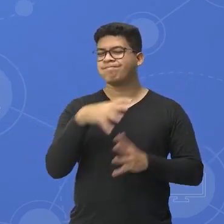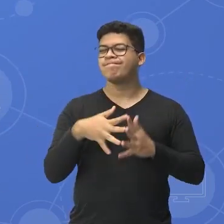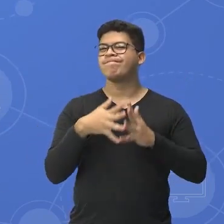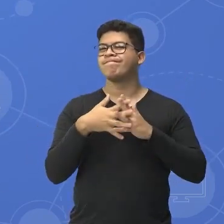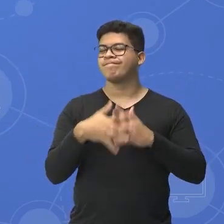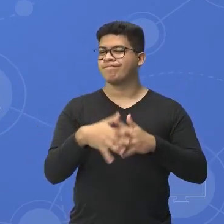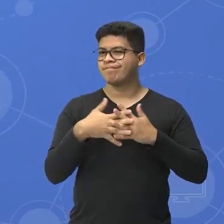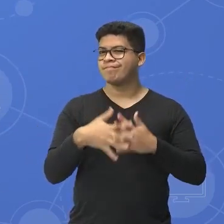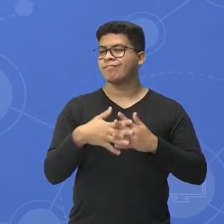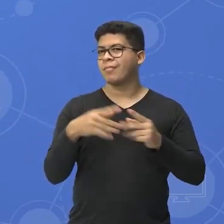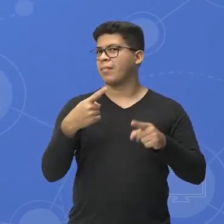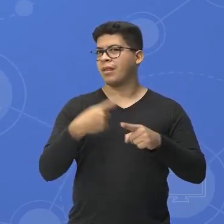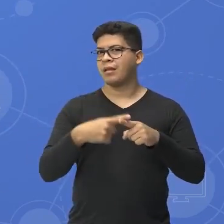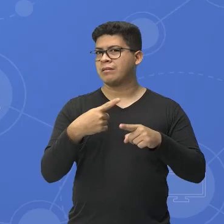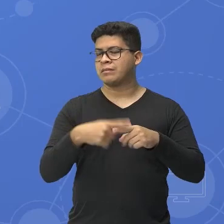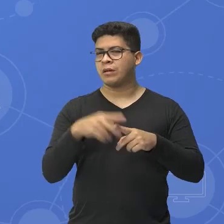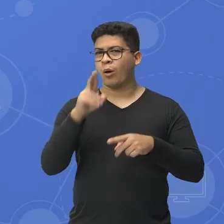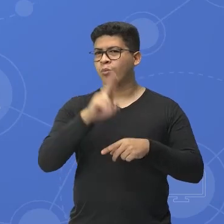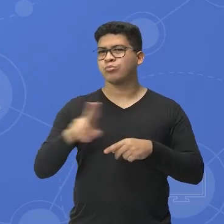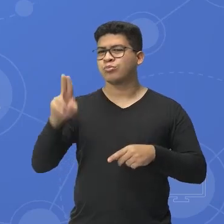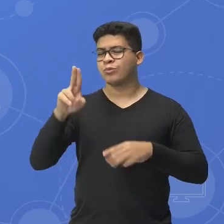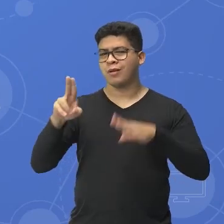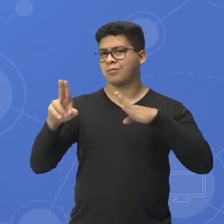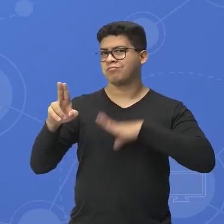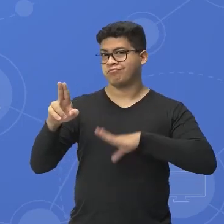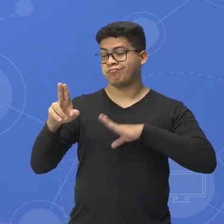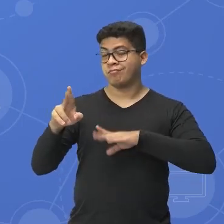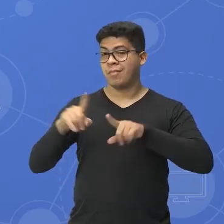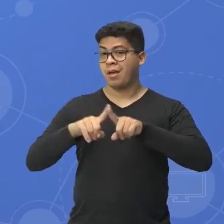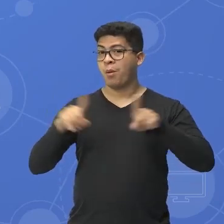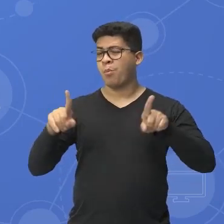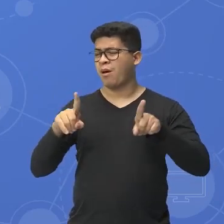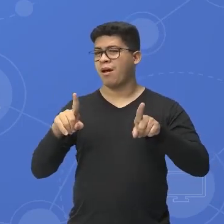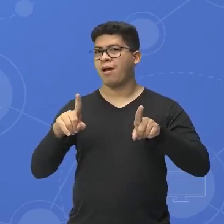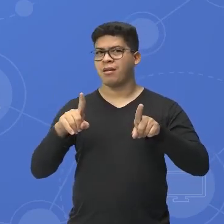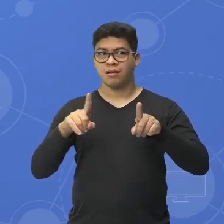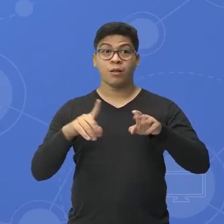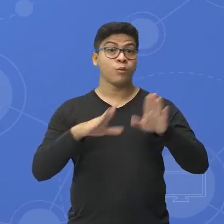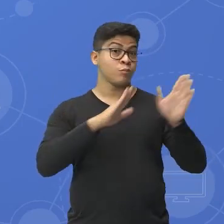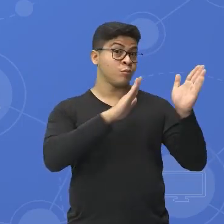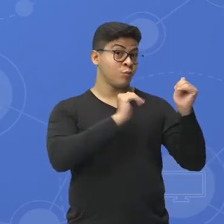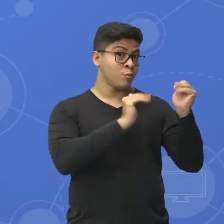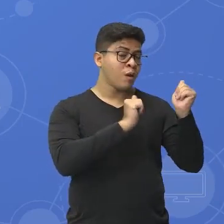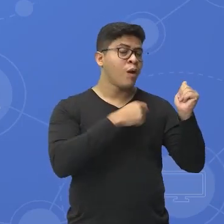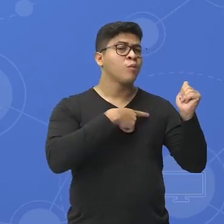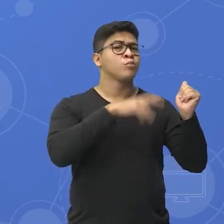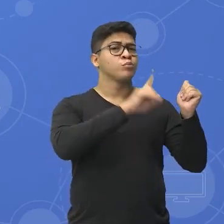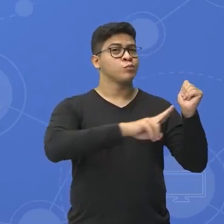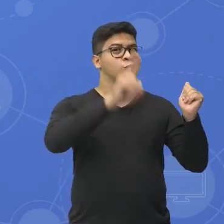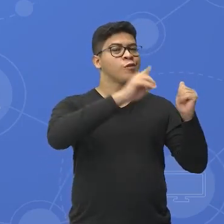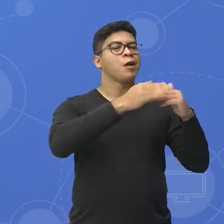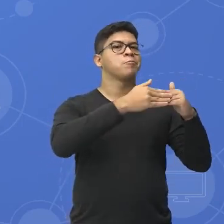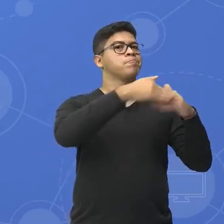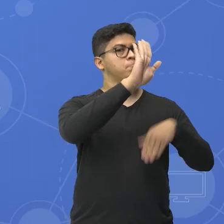porque quase não utilizamos muito na nossa língua portuguesa, mas em espanhol é muito utilizado, tá certo?